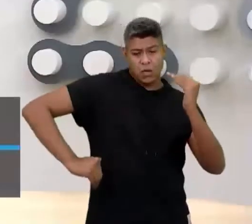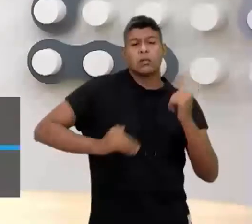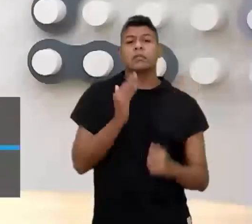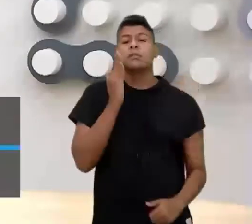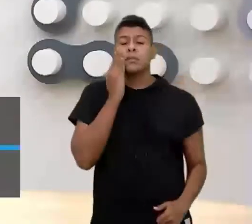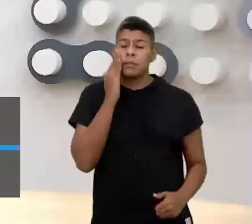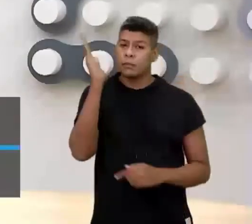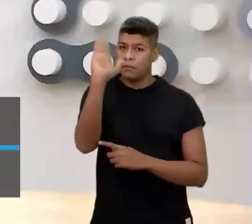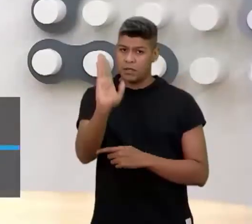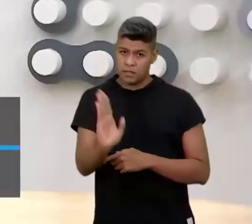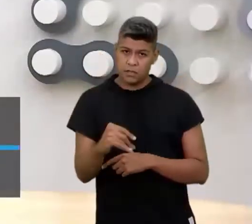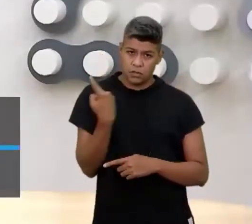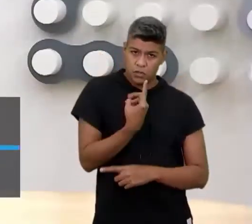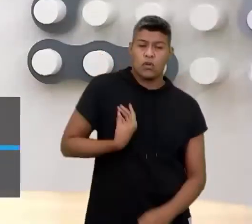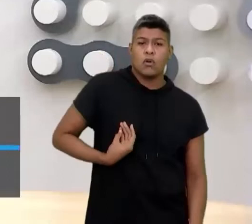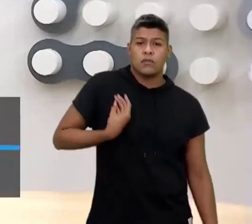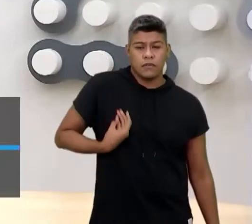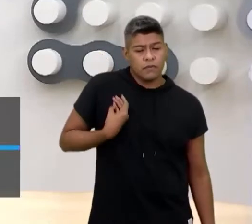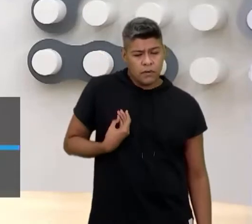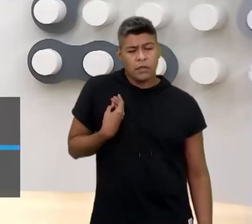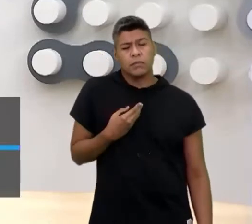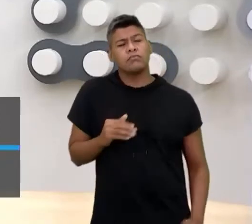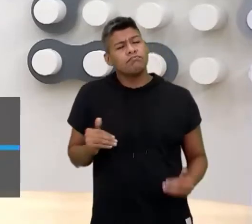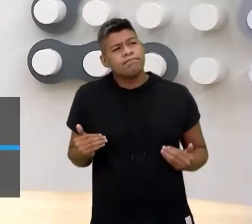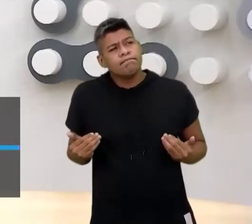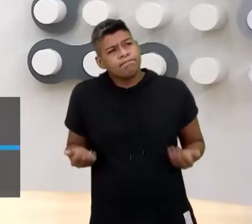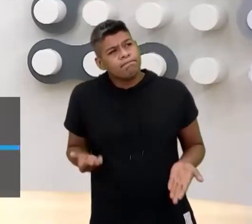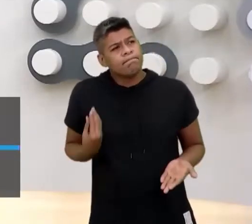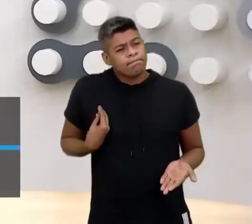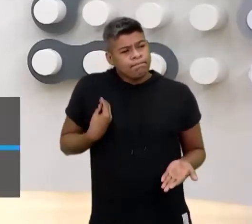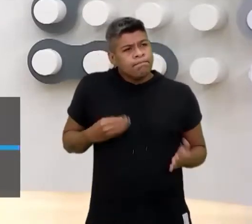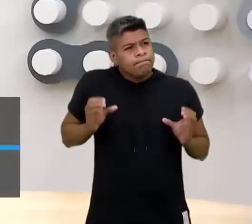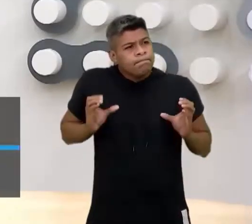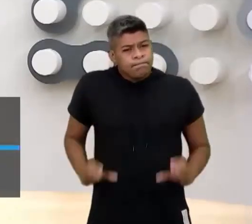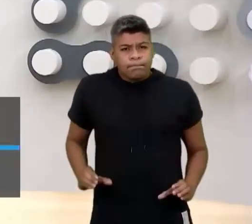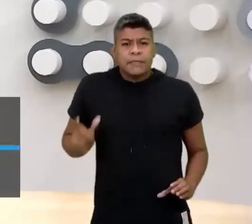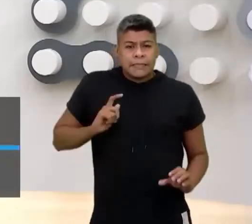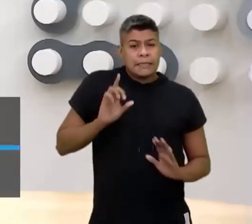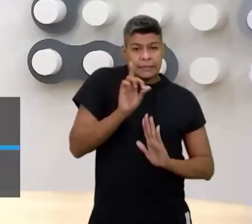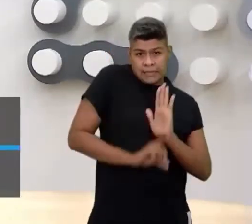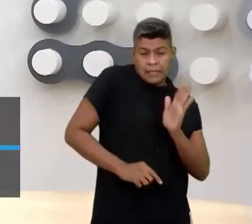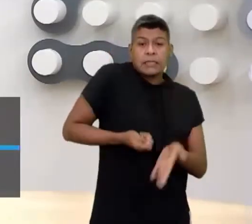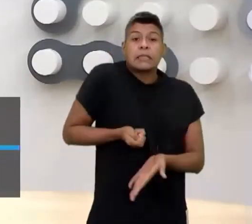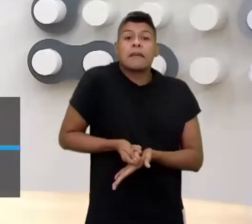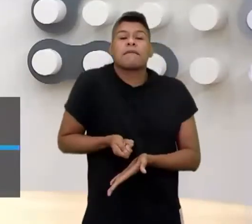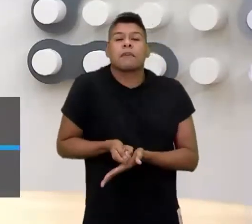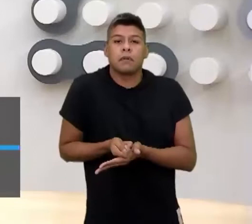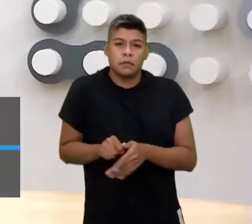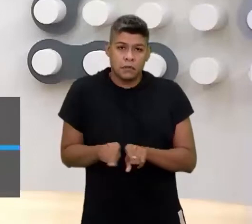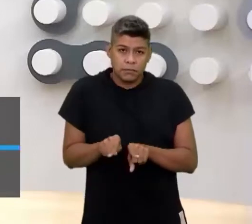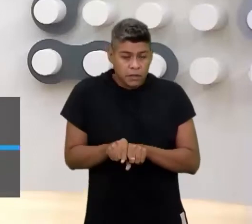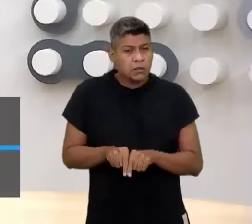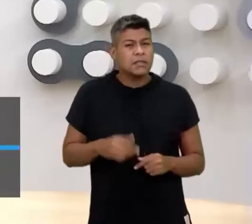que é o Brasil em que nós vivemos, será que a gente é cidadão? Porque o cidadão ele tem direitos e deveres. Será